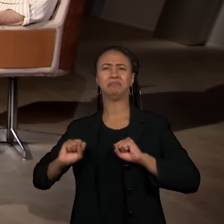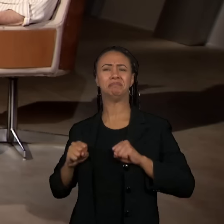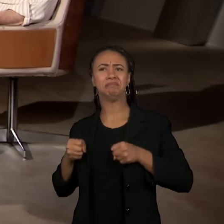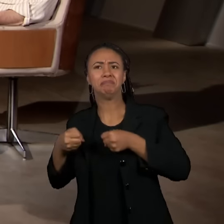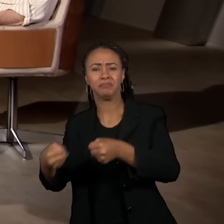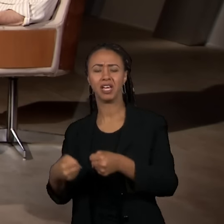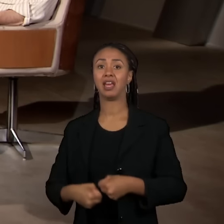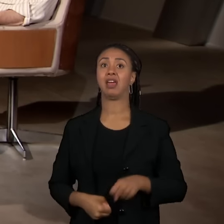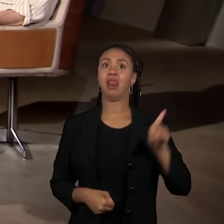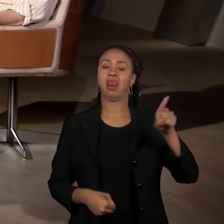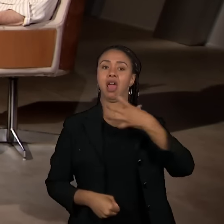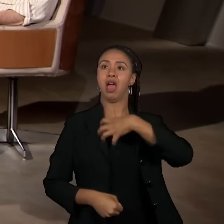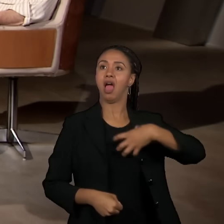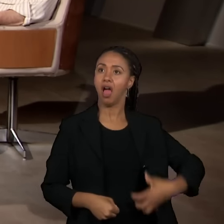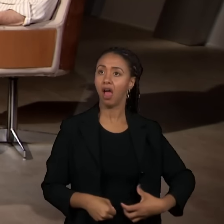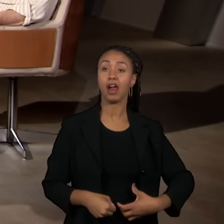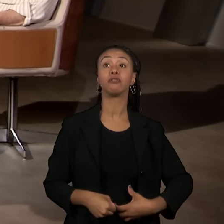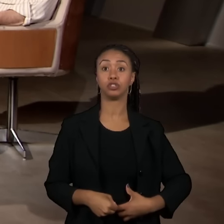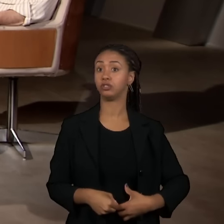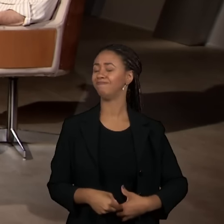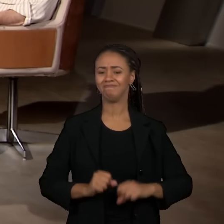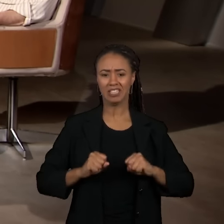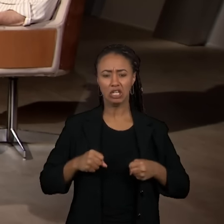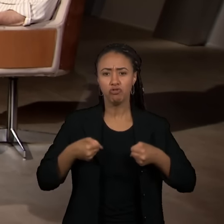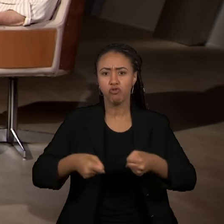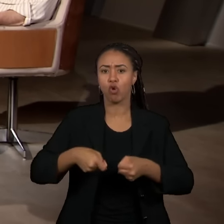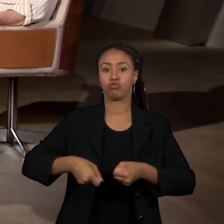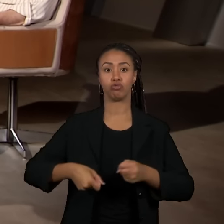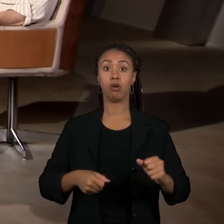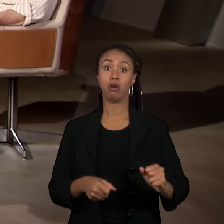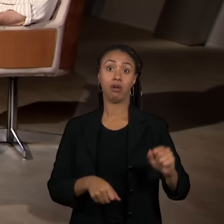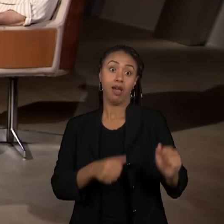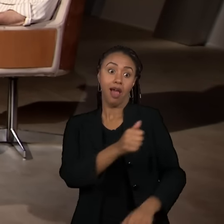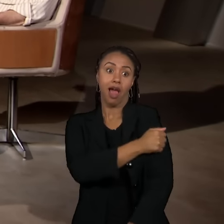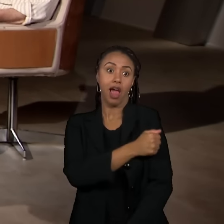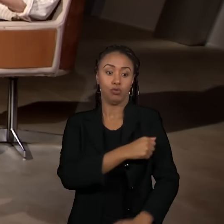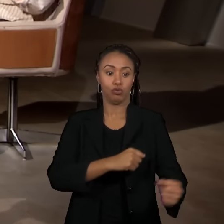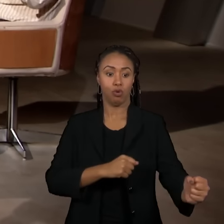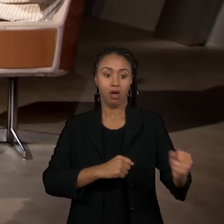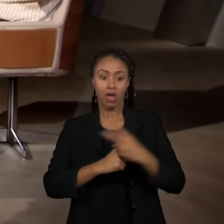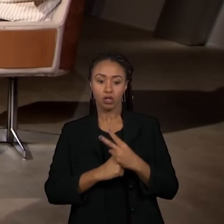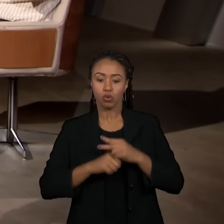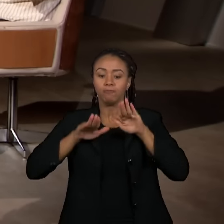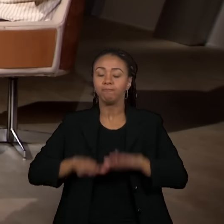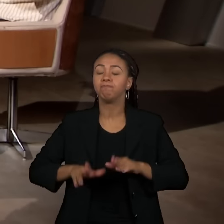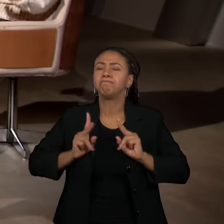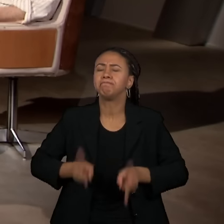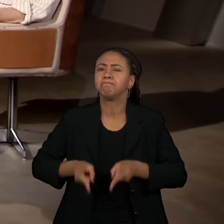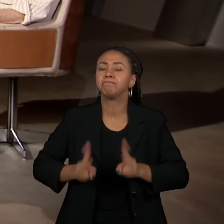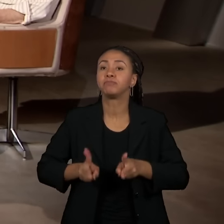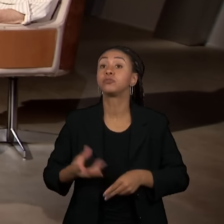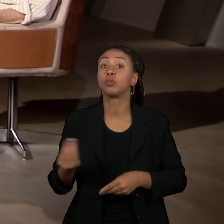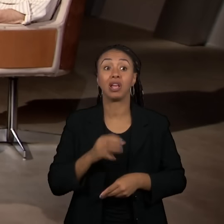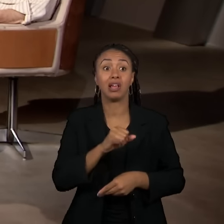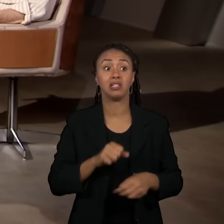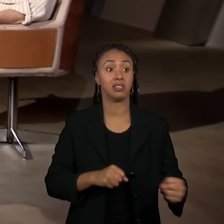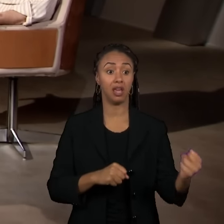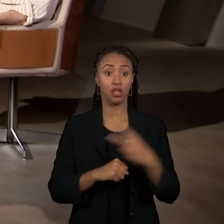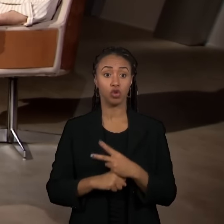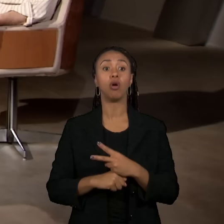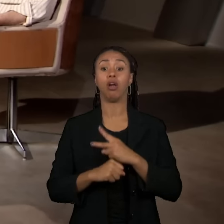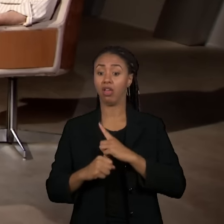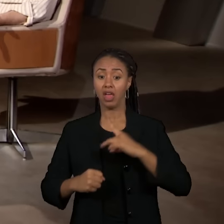você entrou você não sai né Isso significa que nós estamos perdendo dinheiro estamos